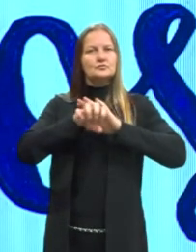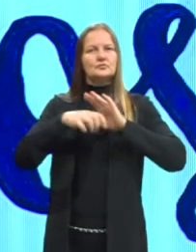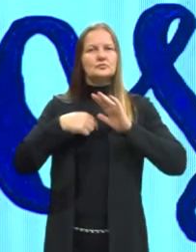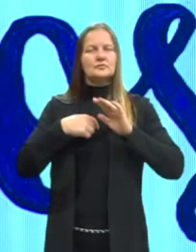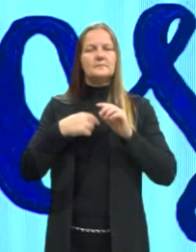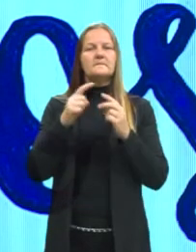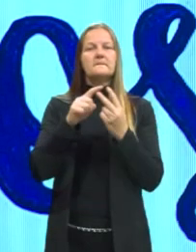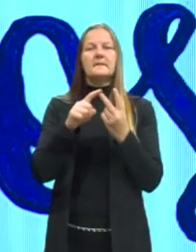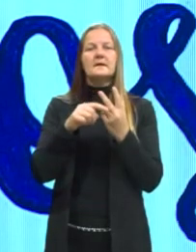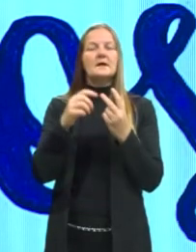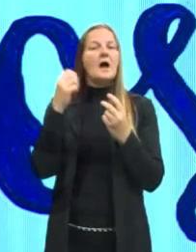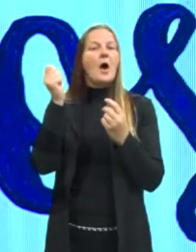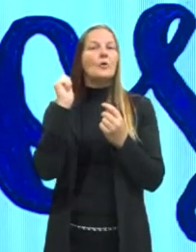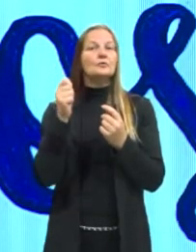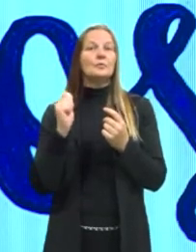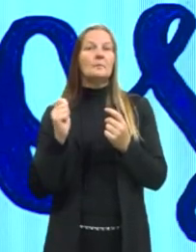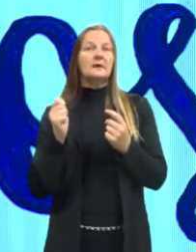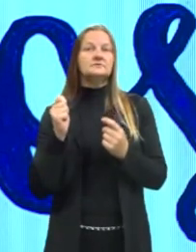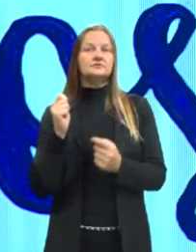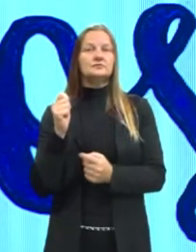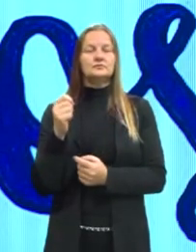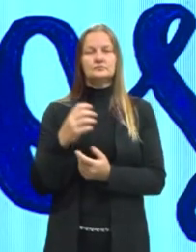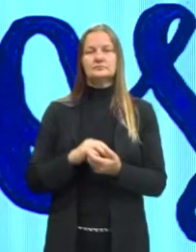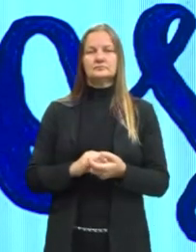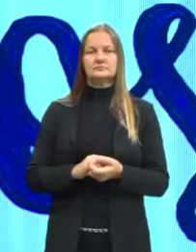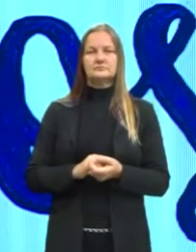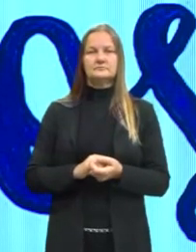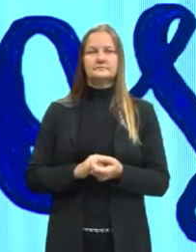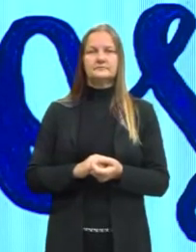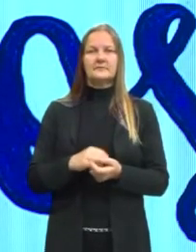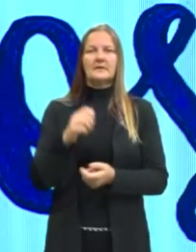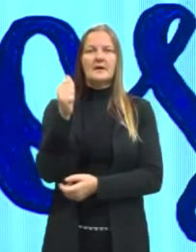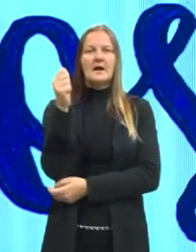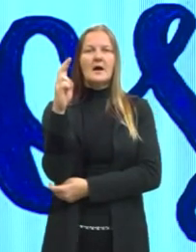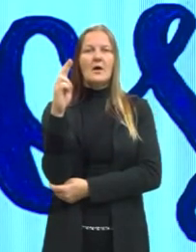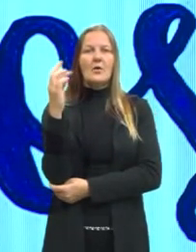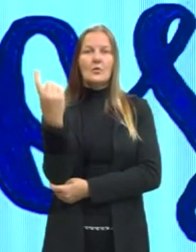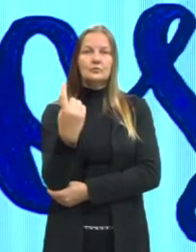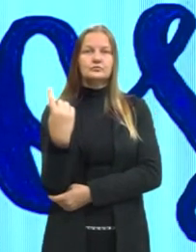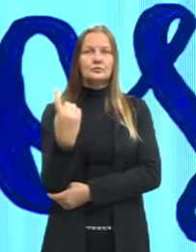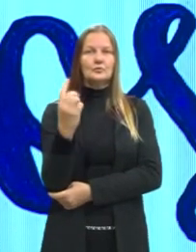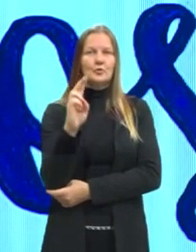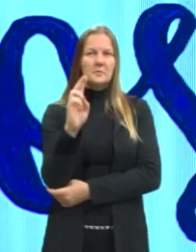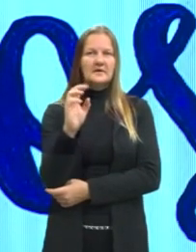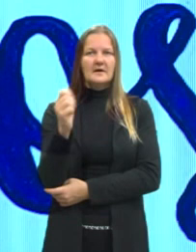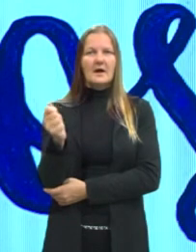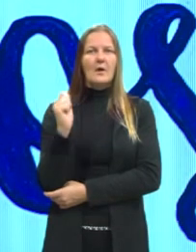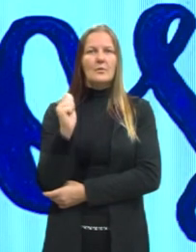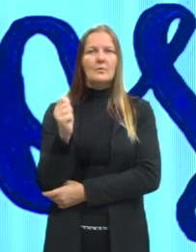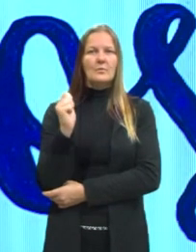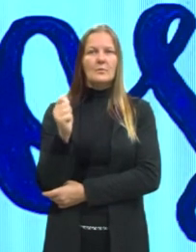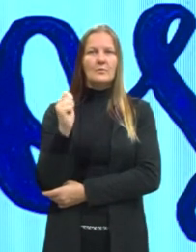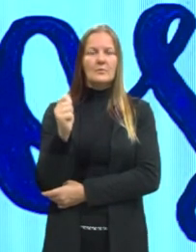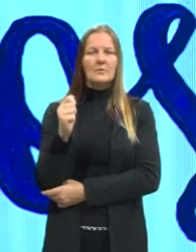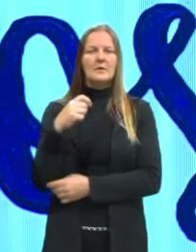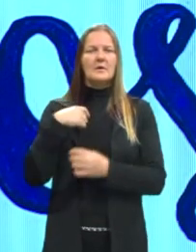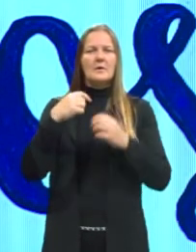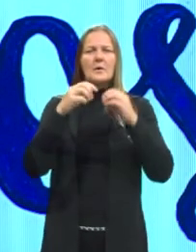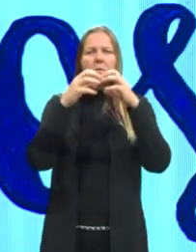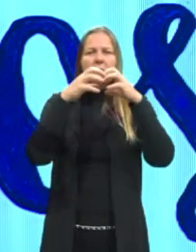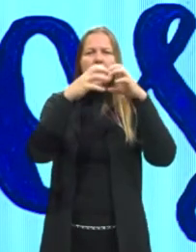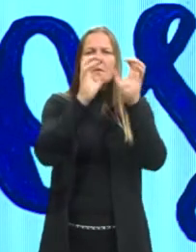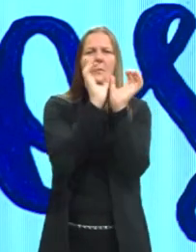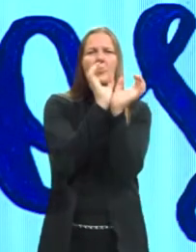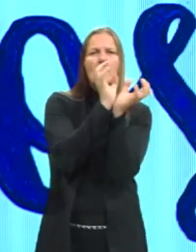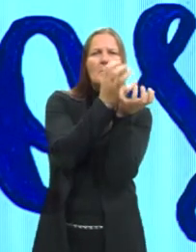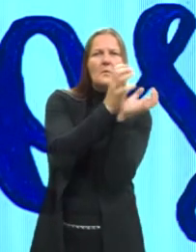voluntário o sistema nervoso autônomo tá só relacionado a neurônios